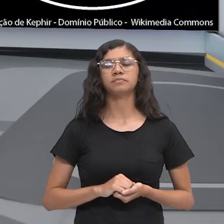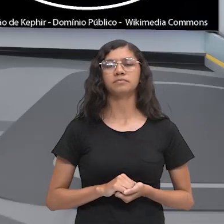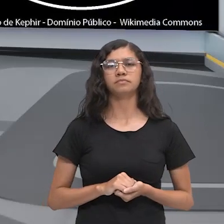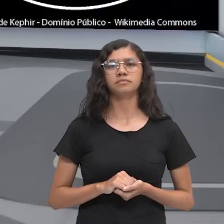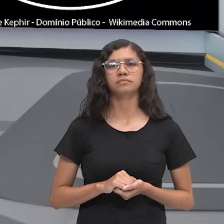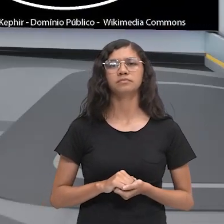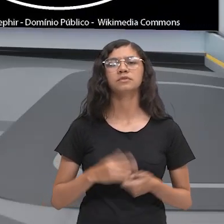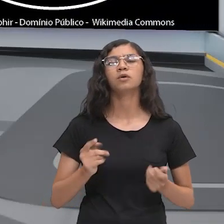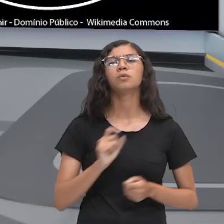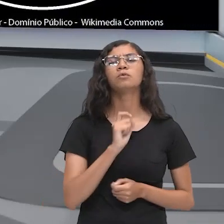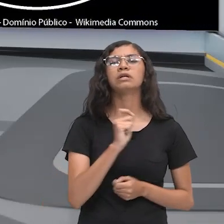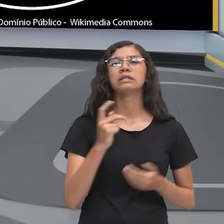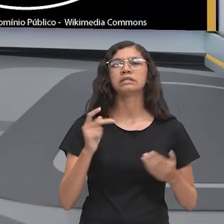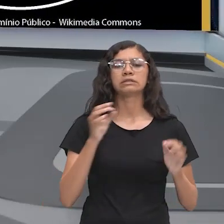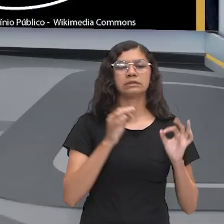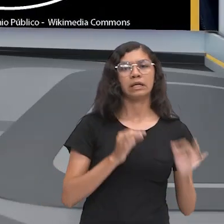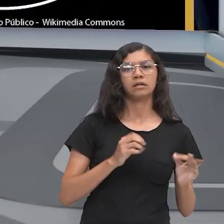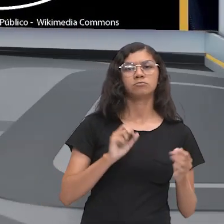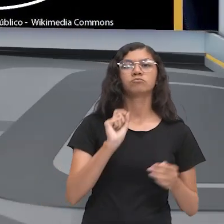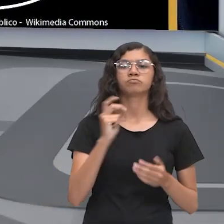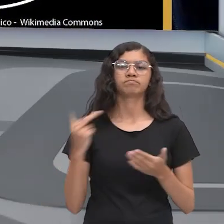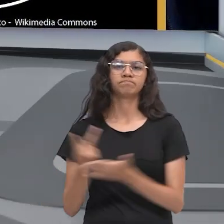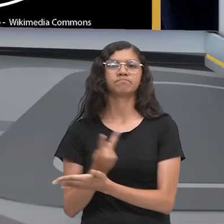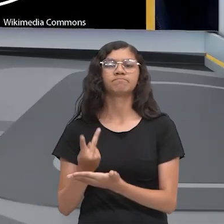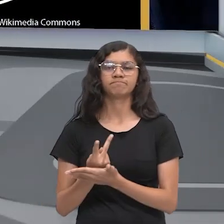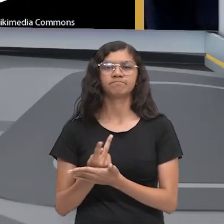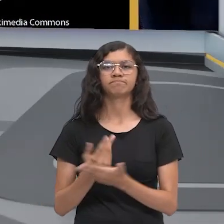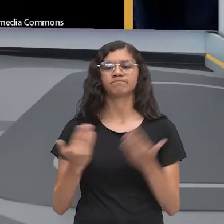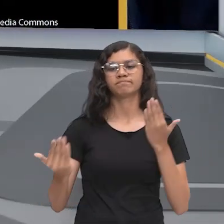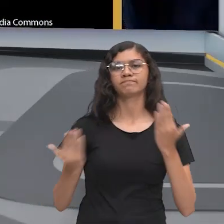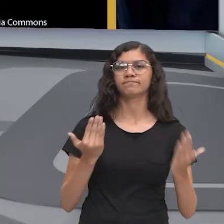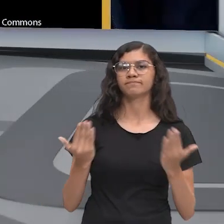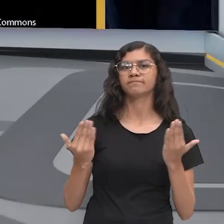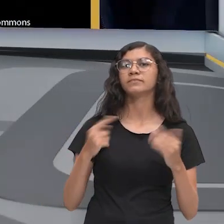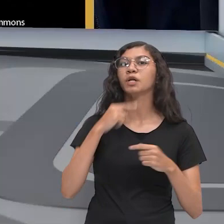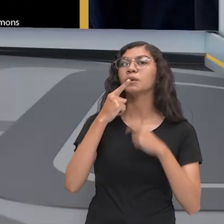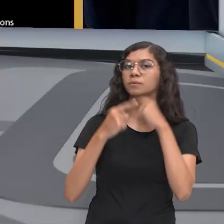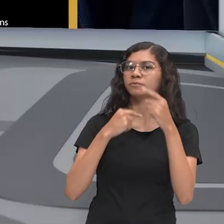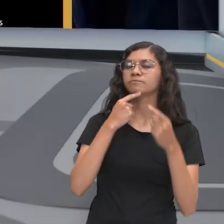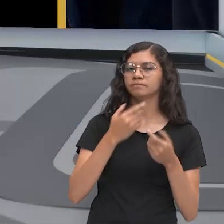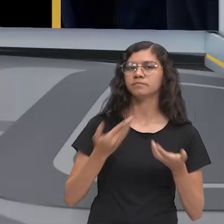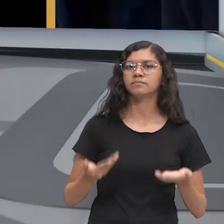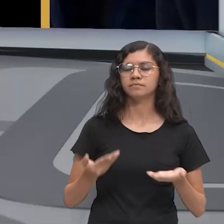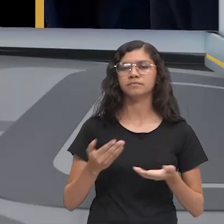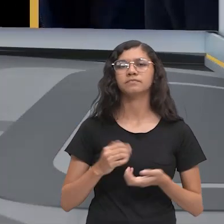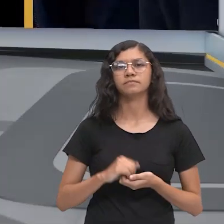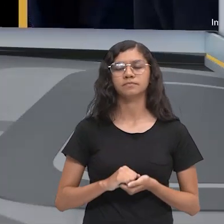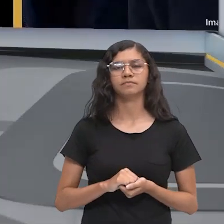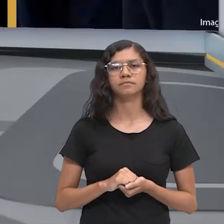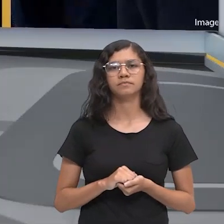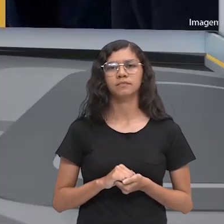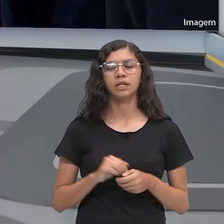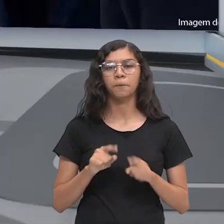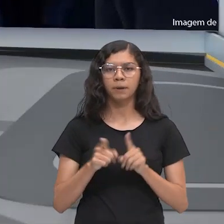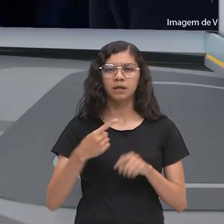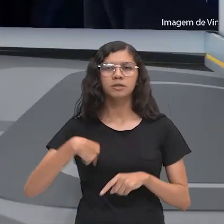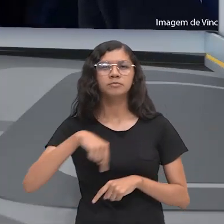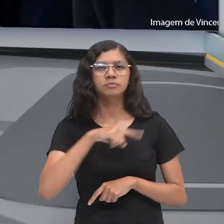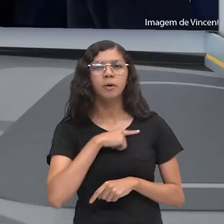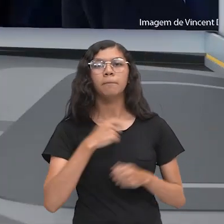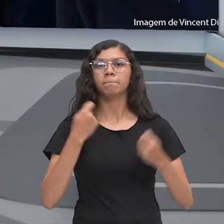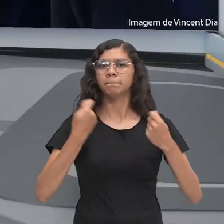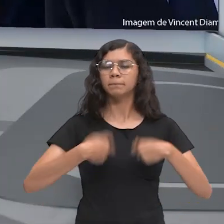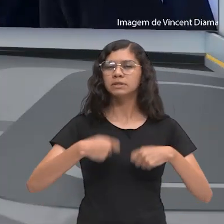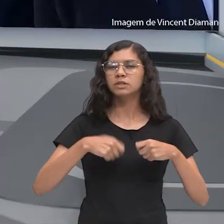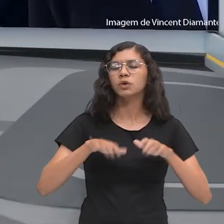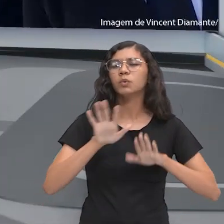é certo e o que é errado? Fica a dúvida aí, tá, gente? Mas nós temos que ter aqueles cuidados